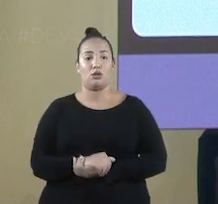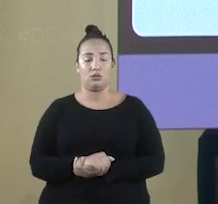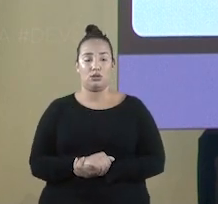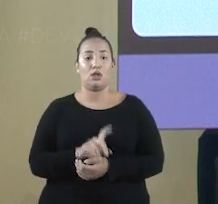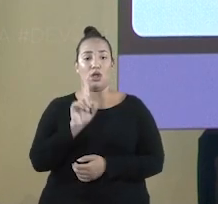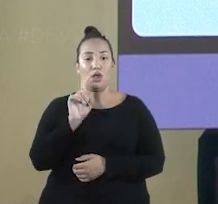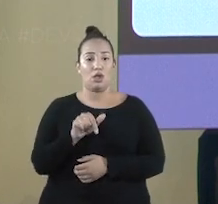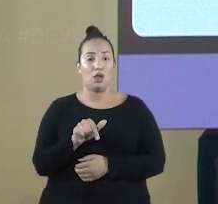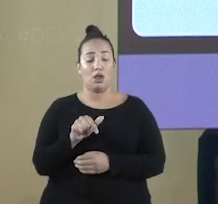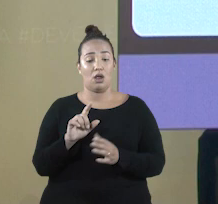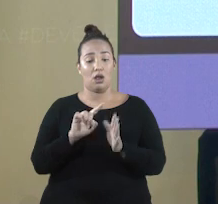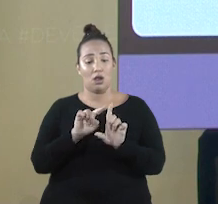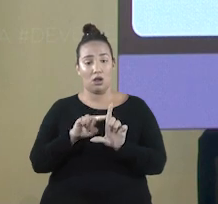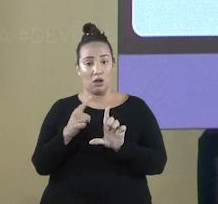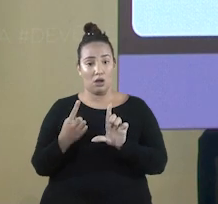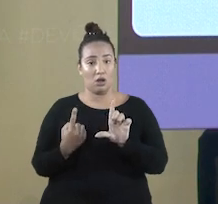Eles são ângulos